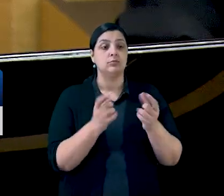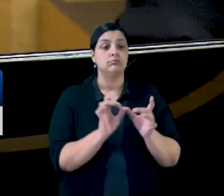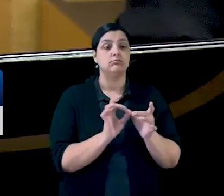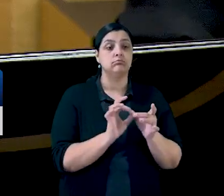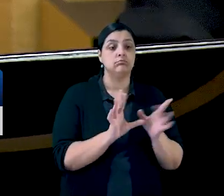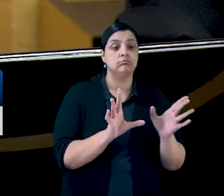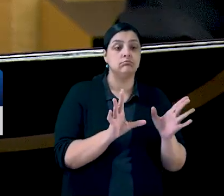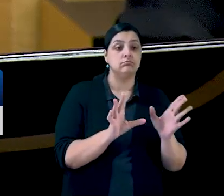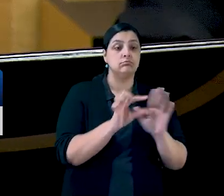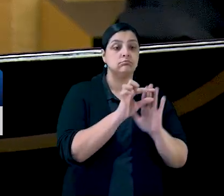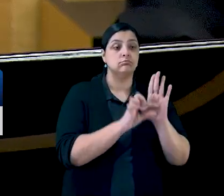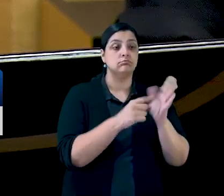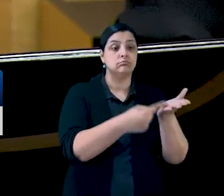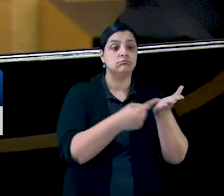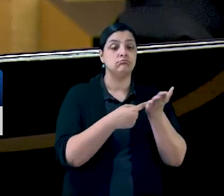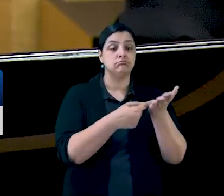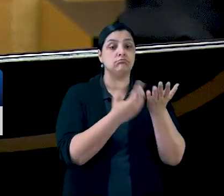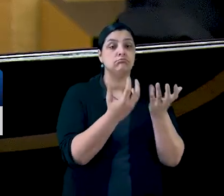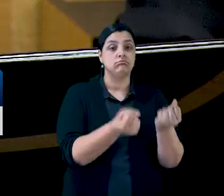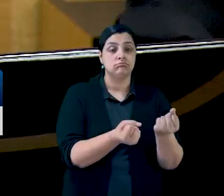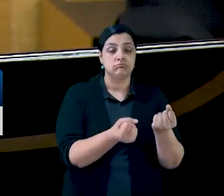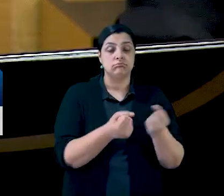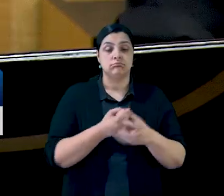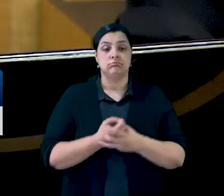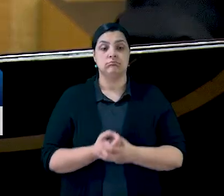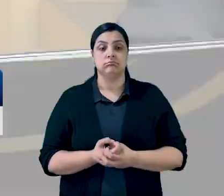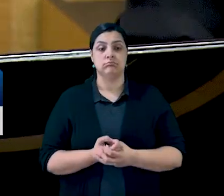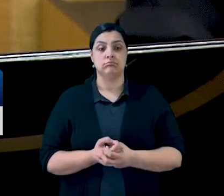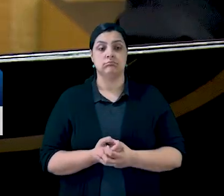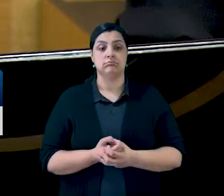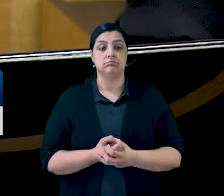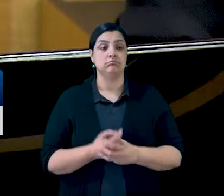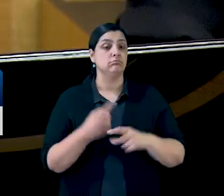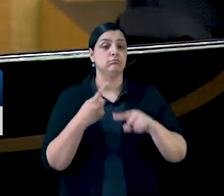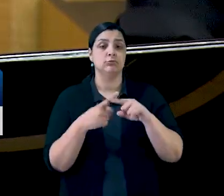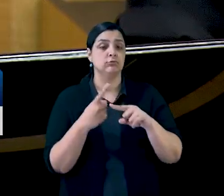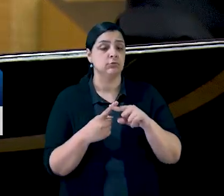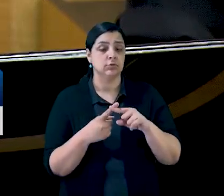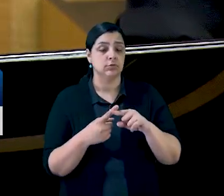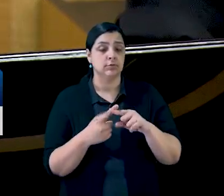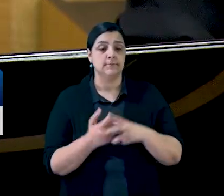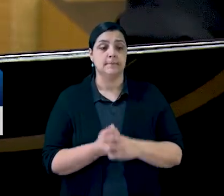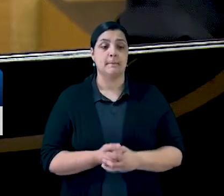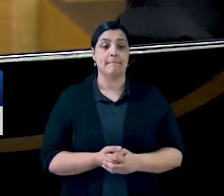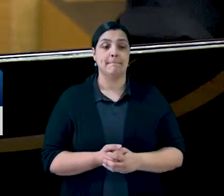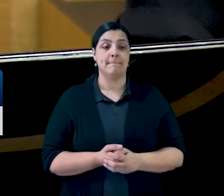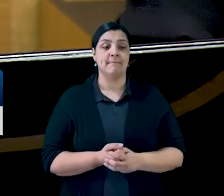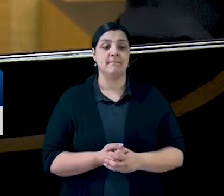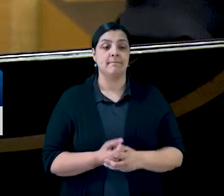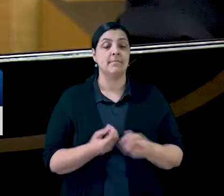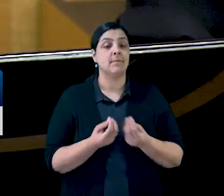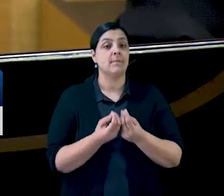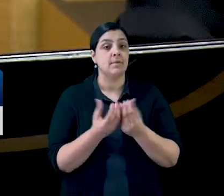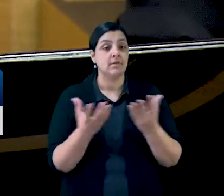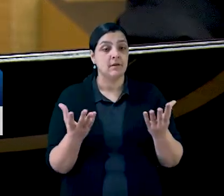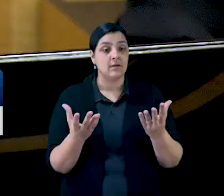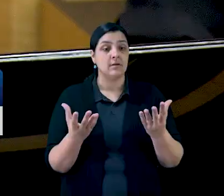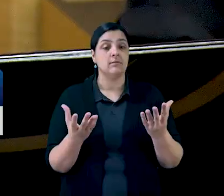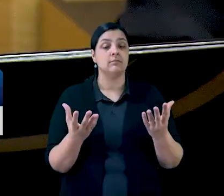concessões feitas pelo sindicato patronal a fim de